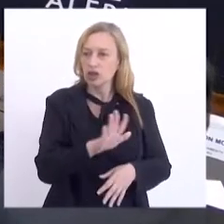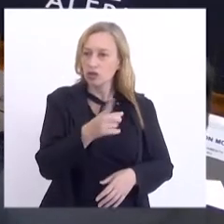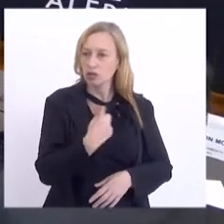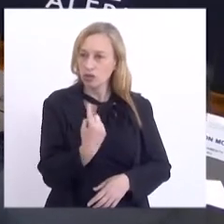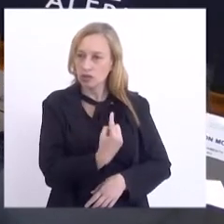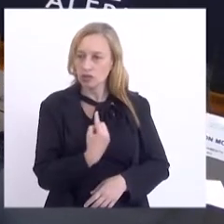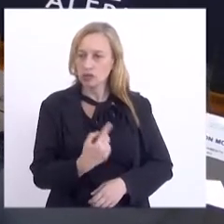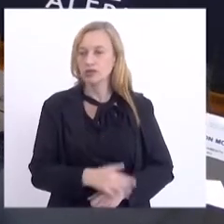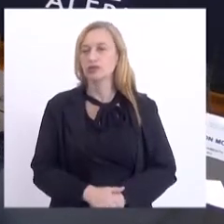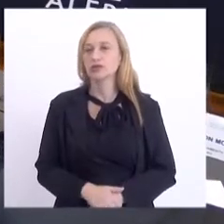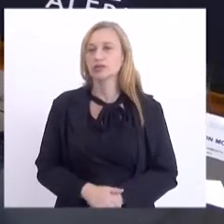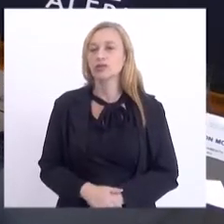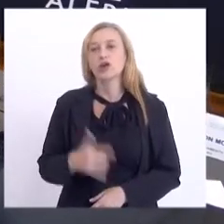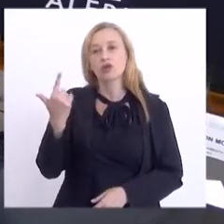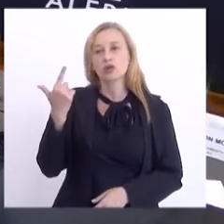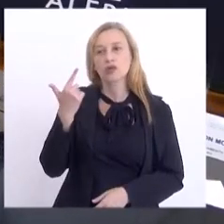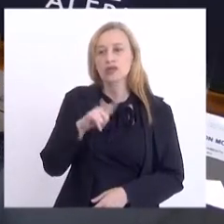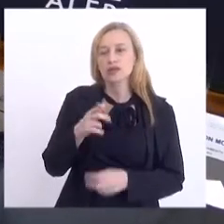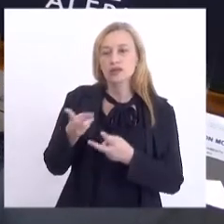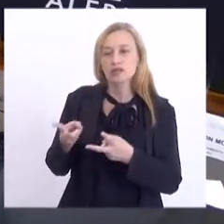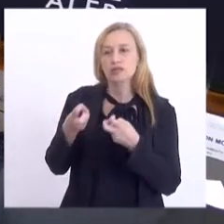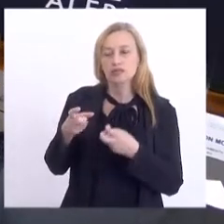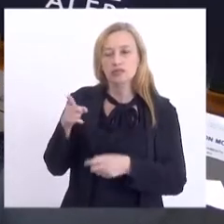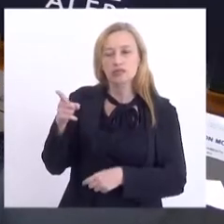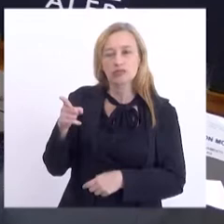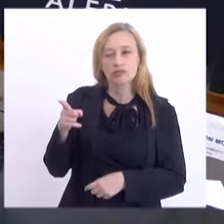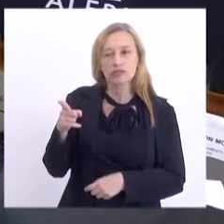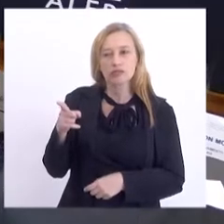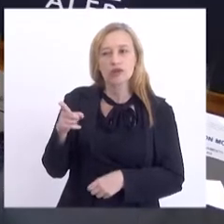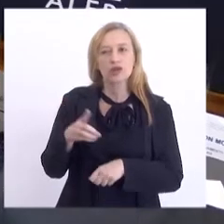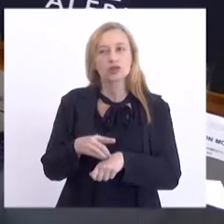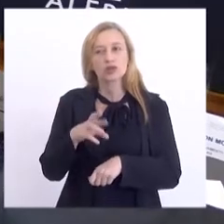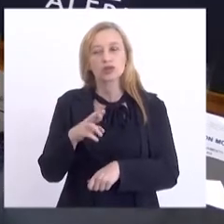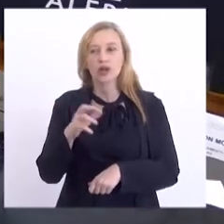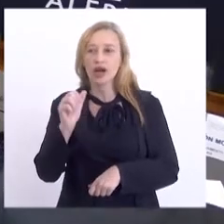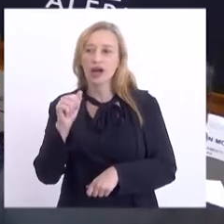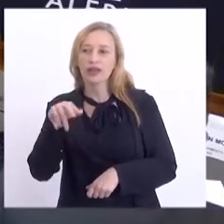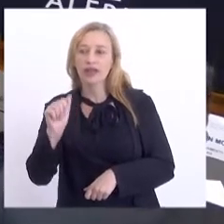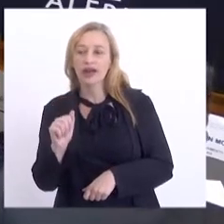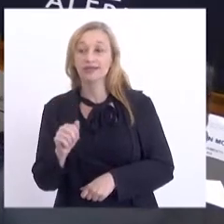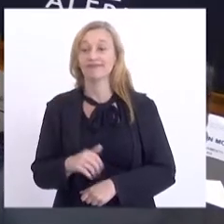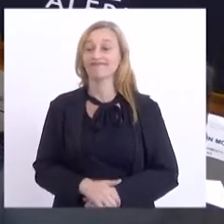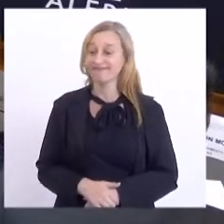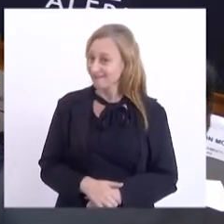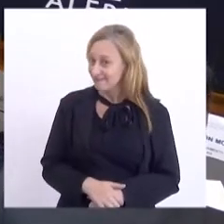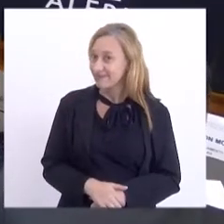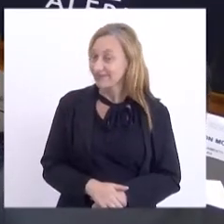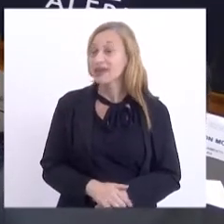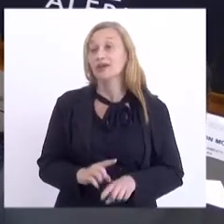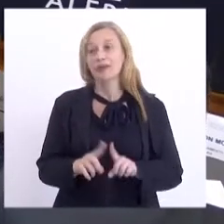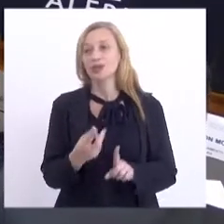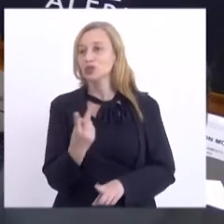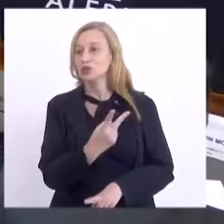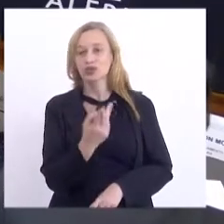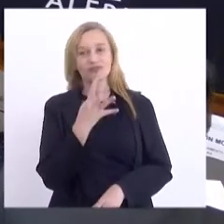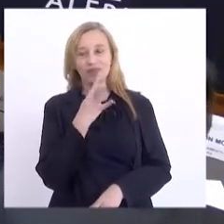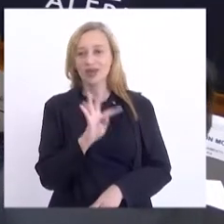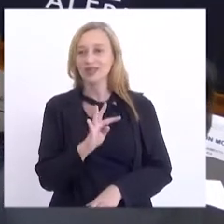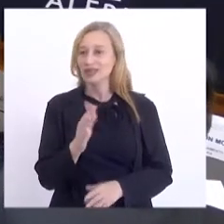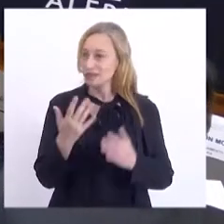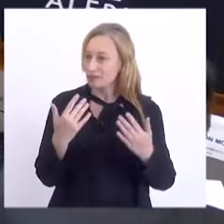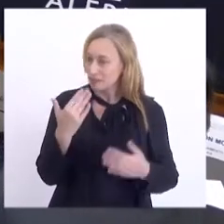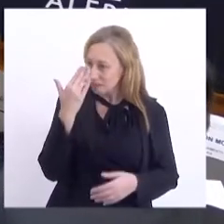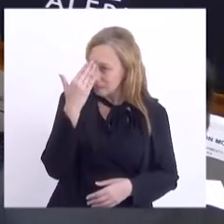é a única que eu consegui identificar né doutora Ana Luiza né mas os dois eu não fiz